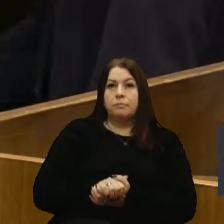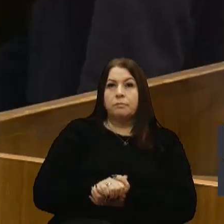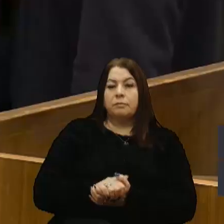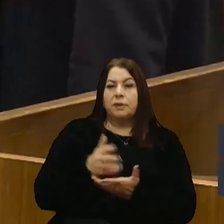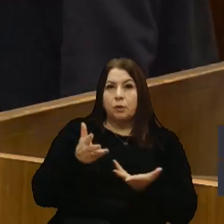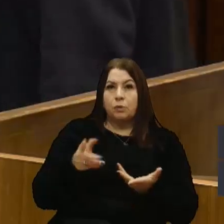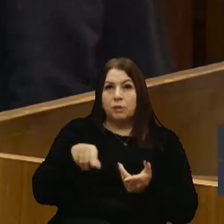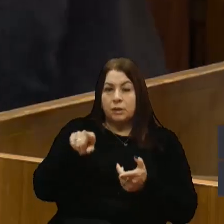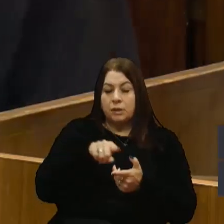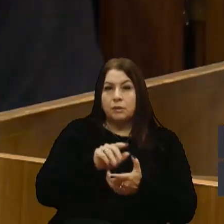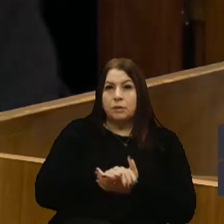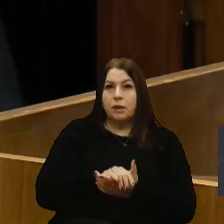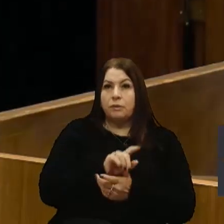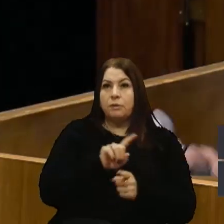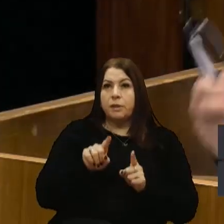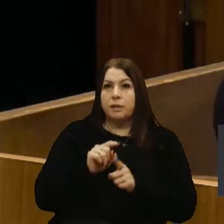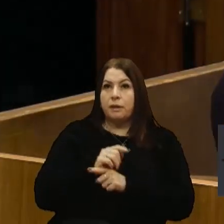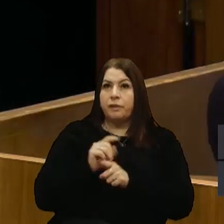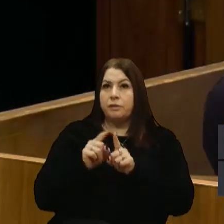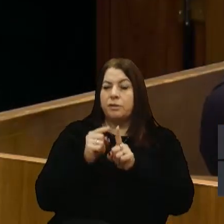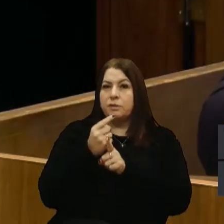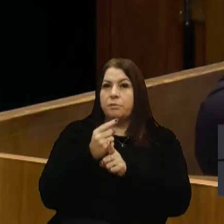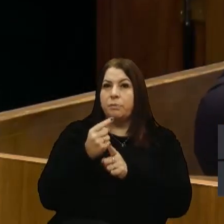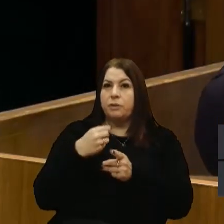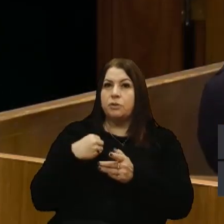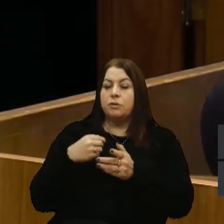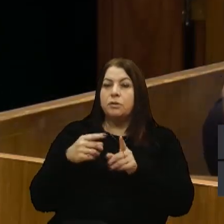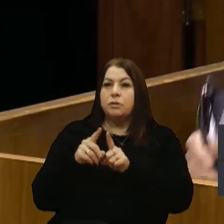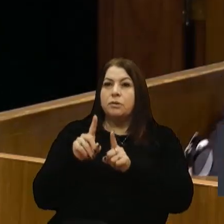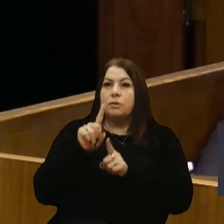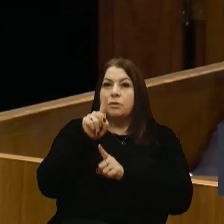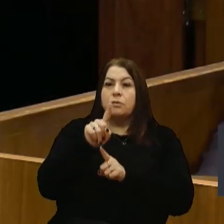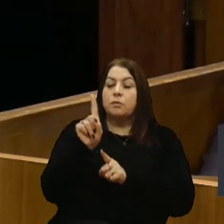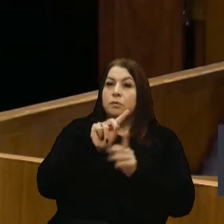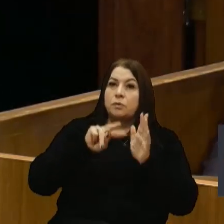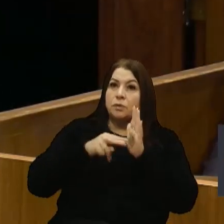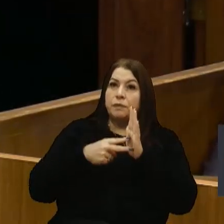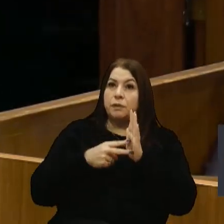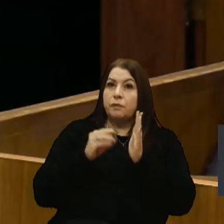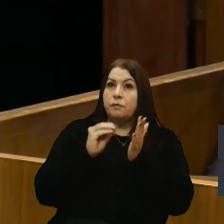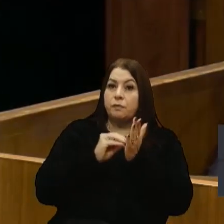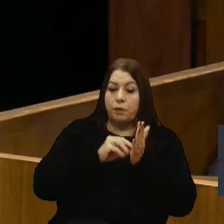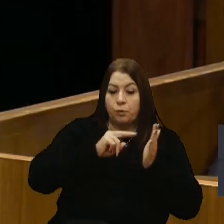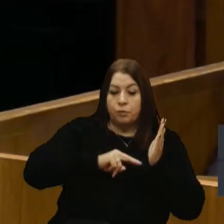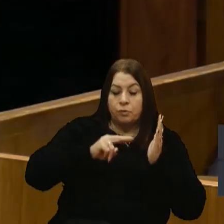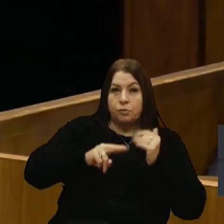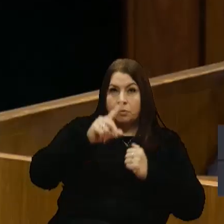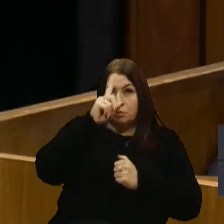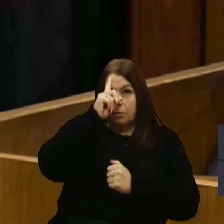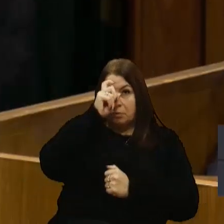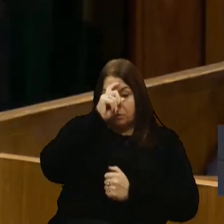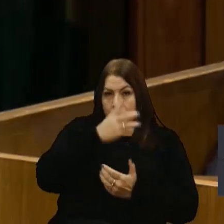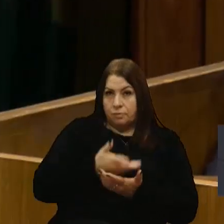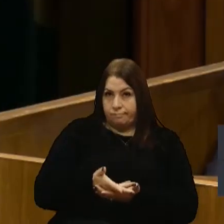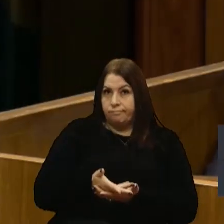Agora, isso, nobres colegas, isso não significa a falta de leitos.